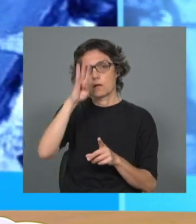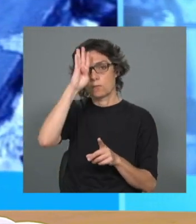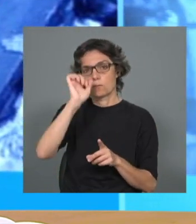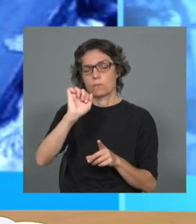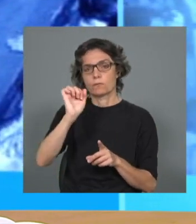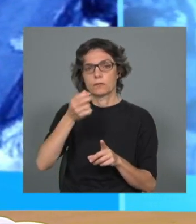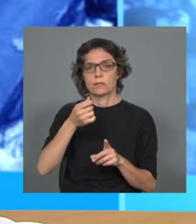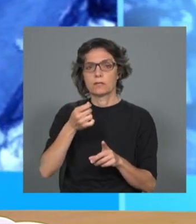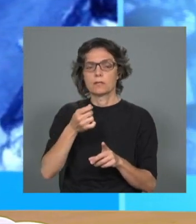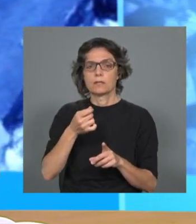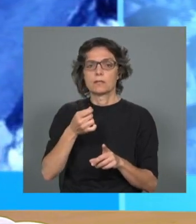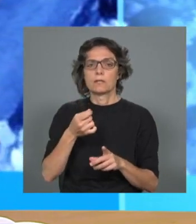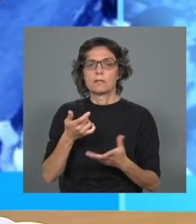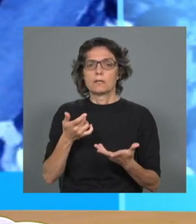Si,